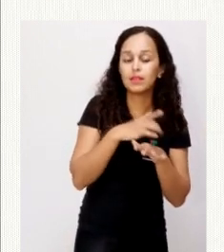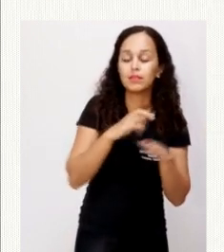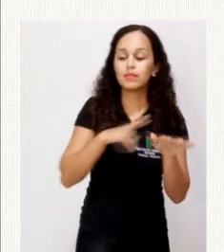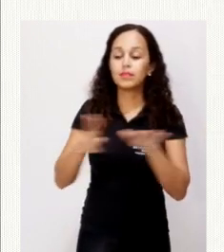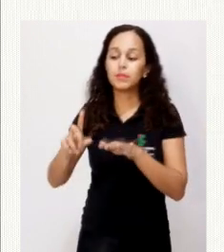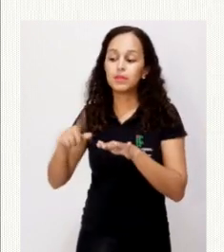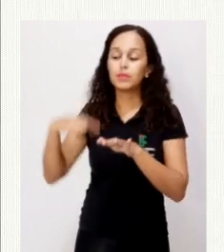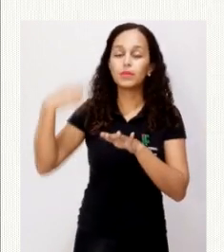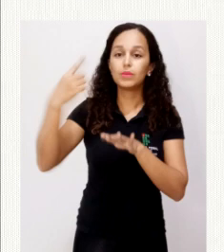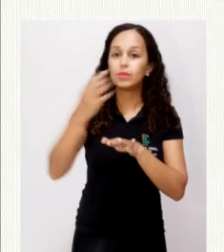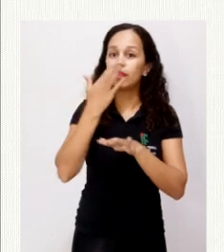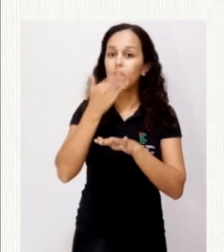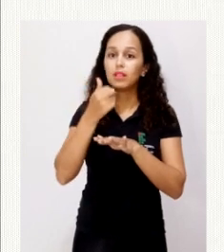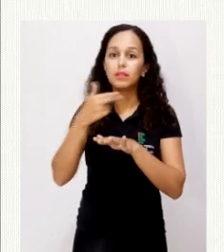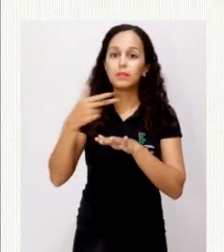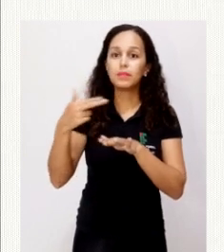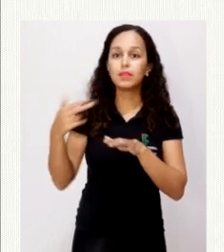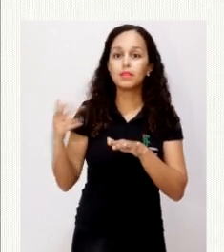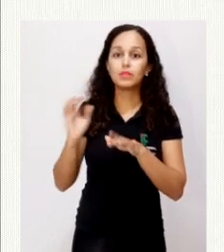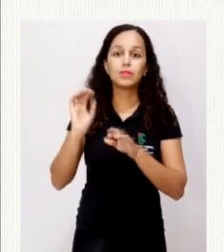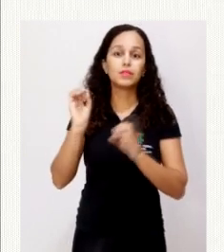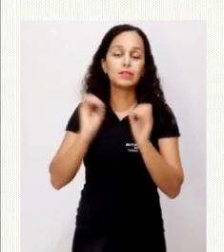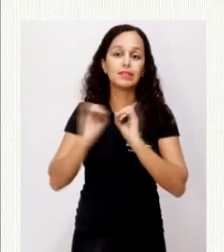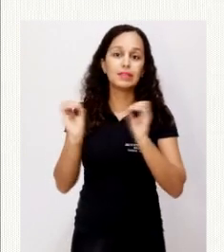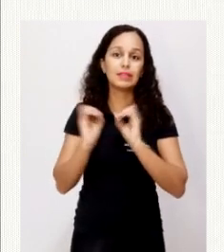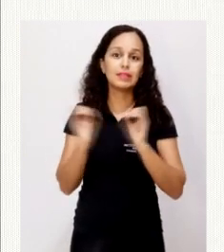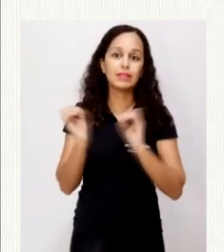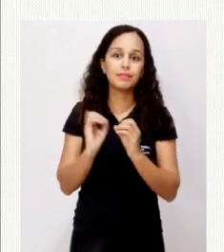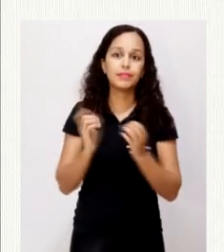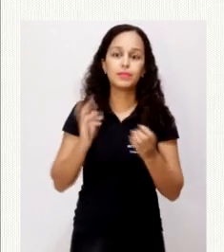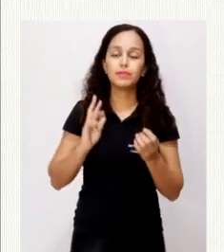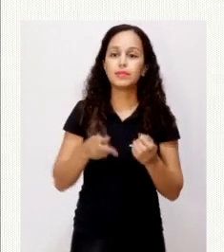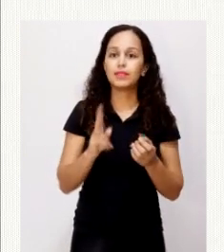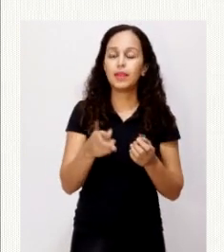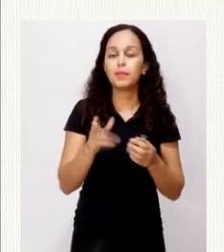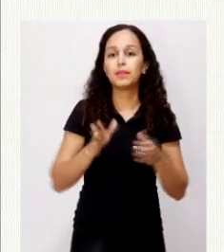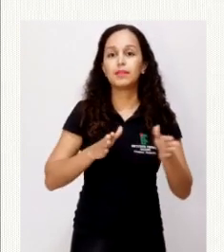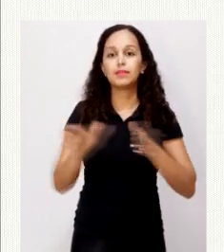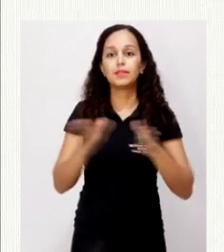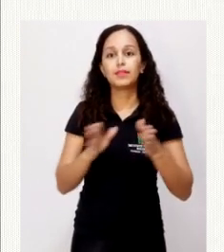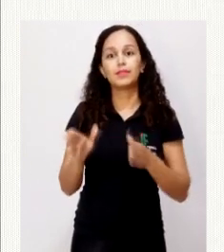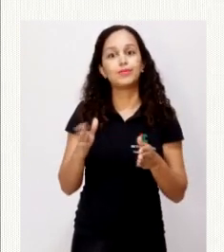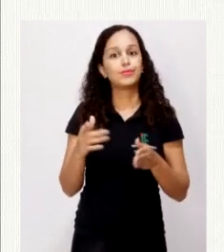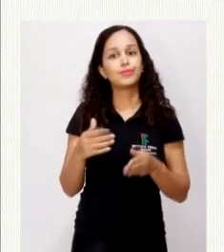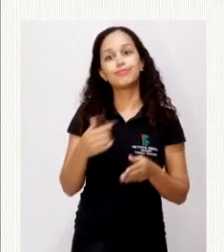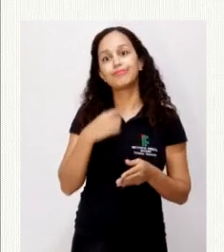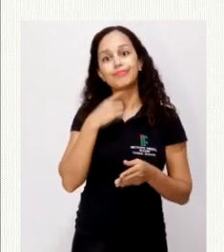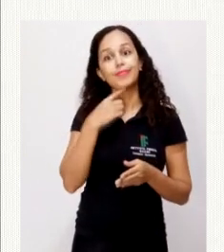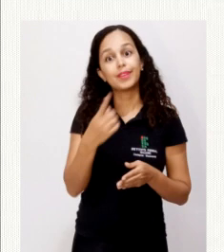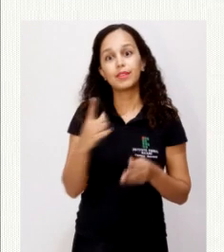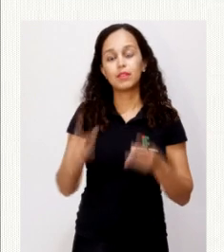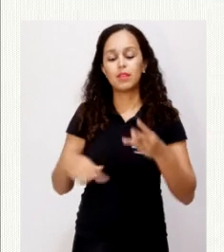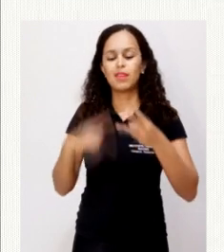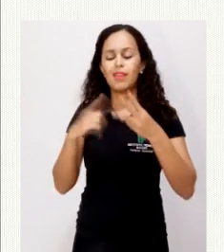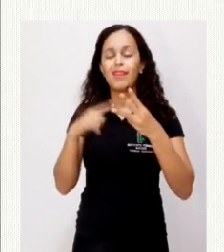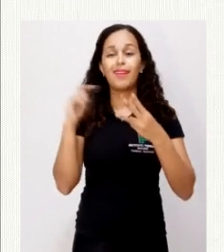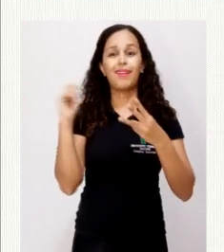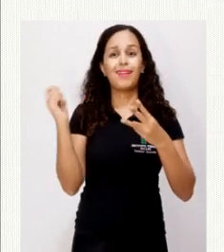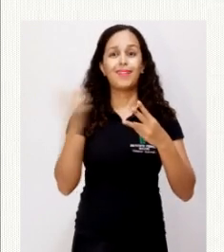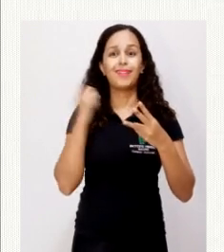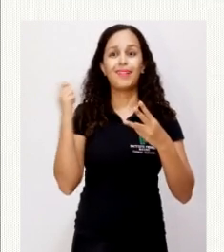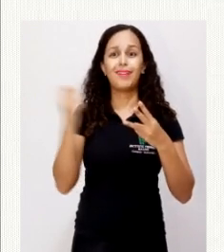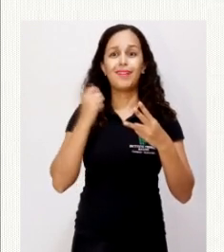não, e isso não existe uma estabilidade, um acesso regular ao alimento, chegando ao nível